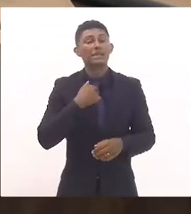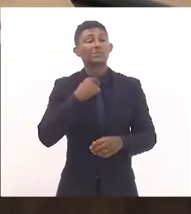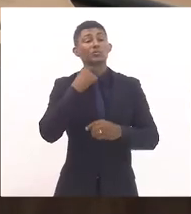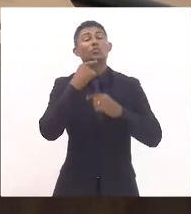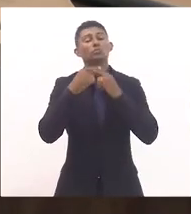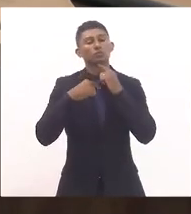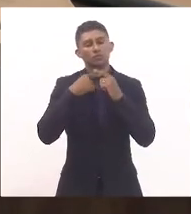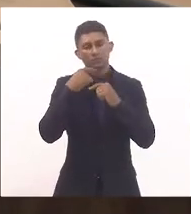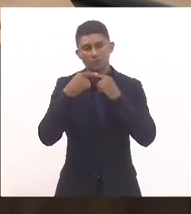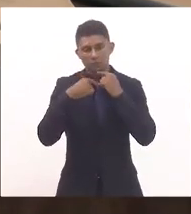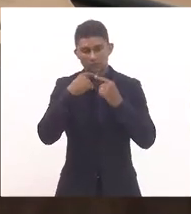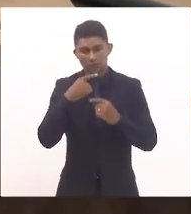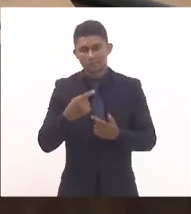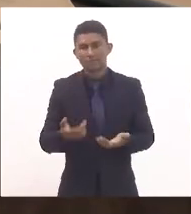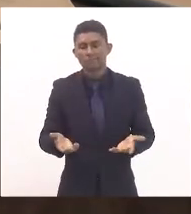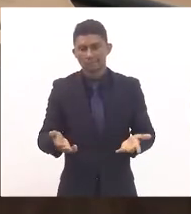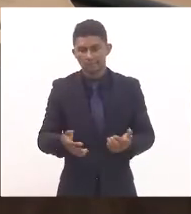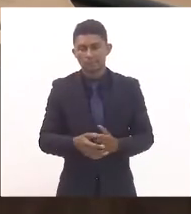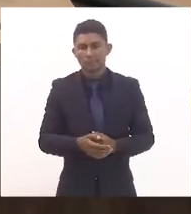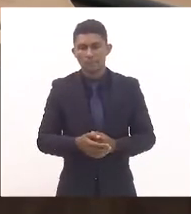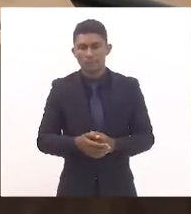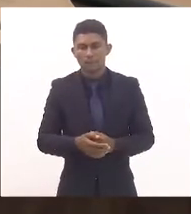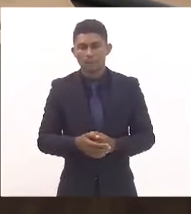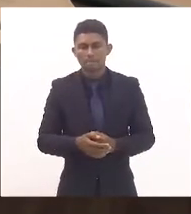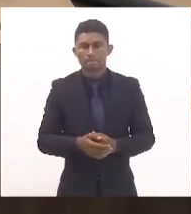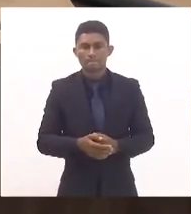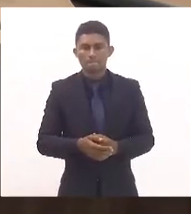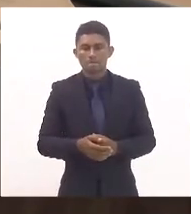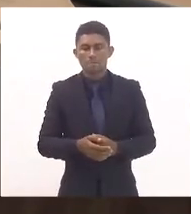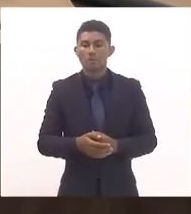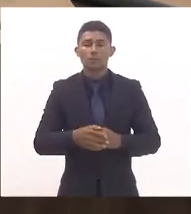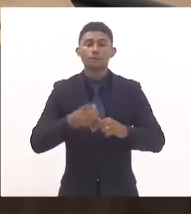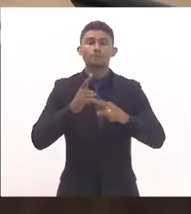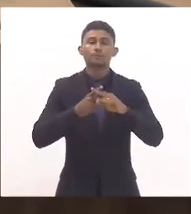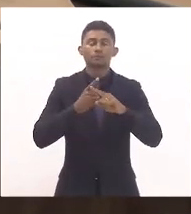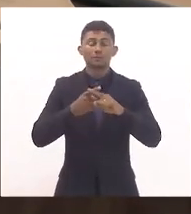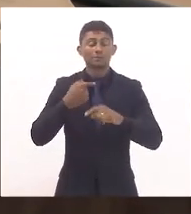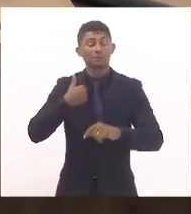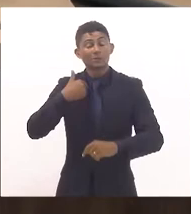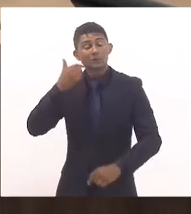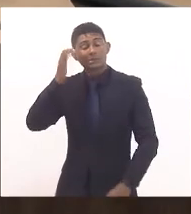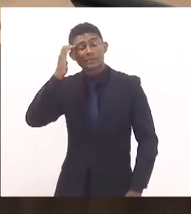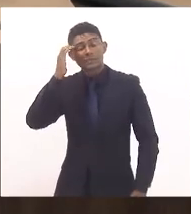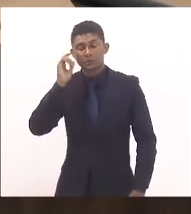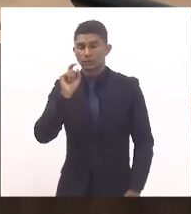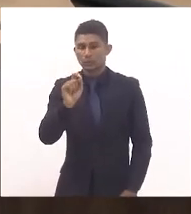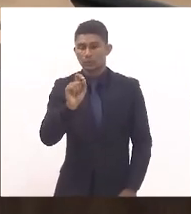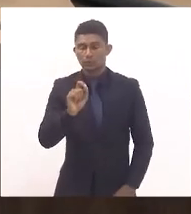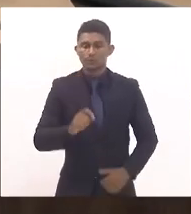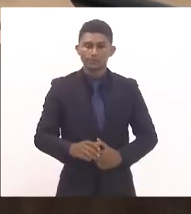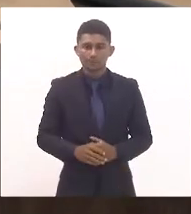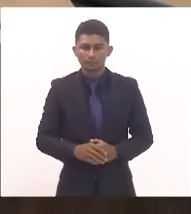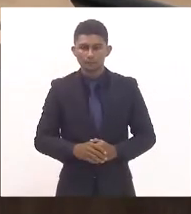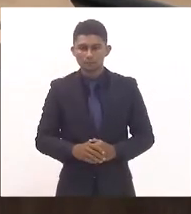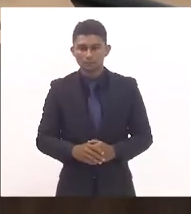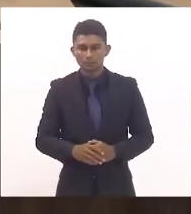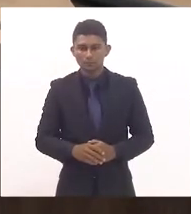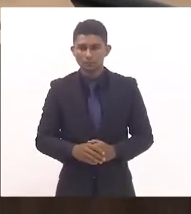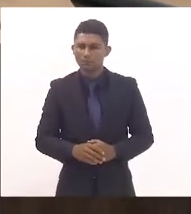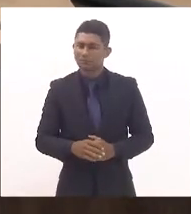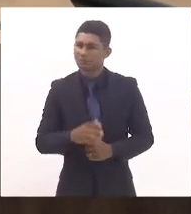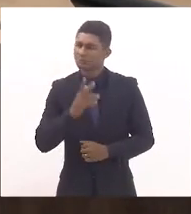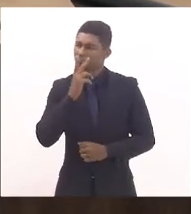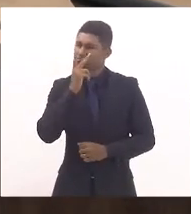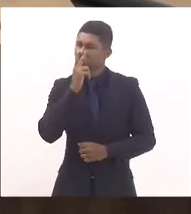dúvida exatamente nessa questão, porque entendo eu que isso é uma forma